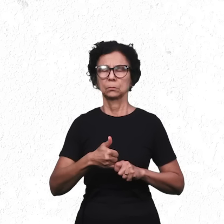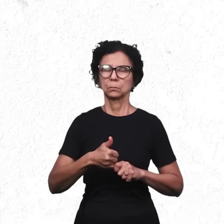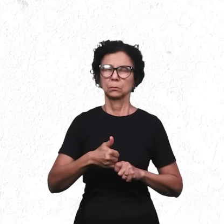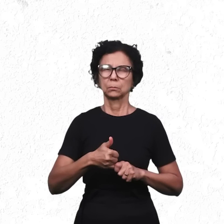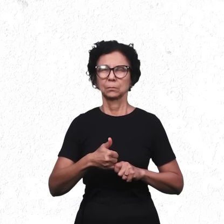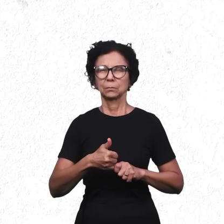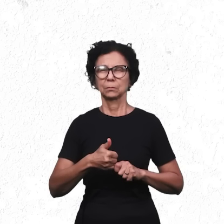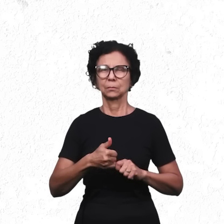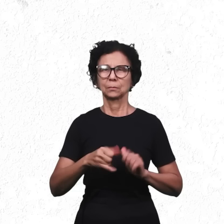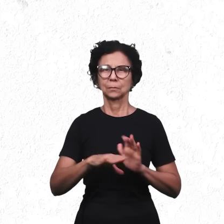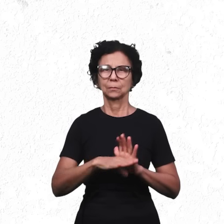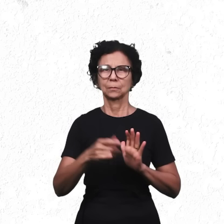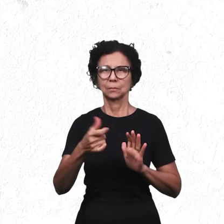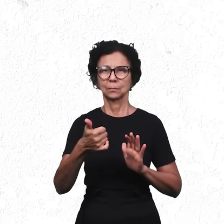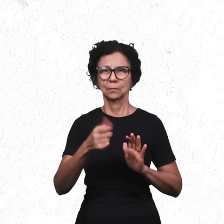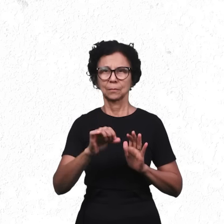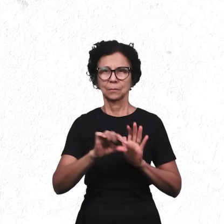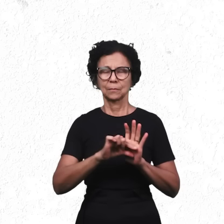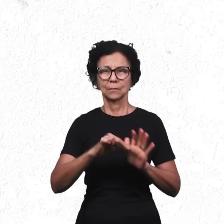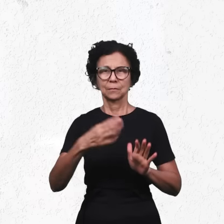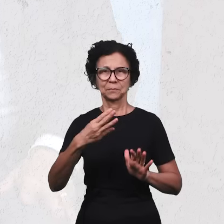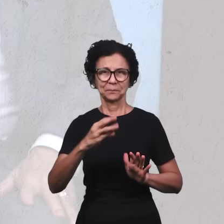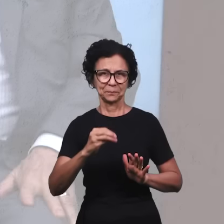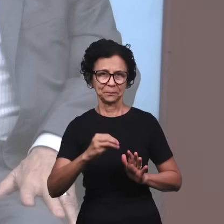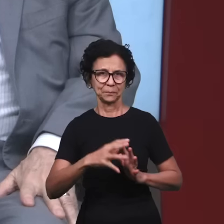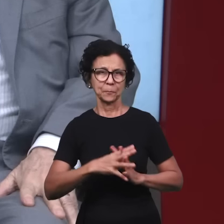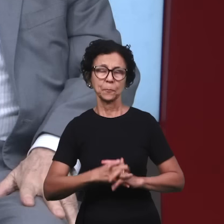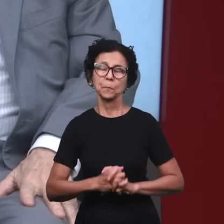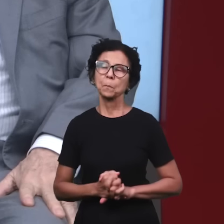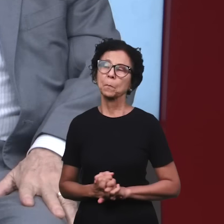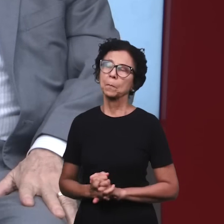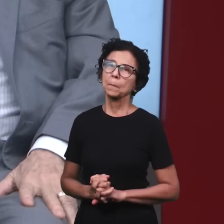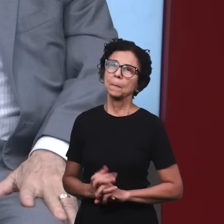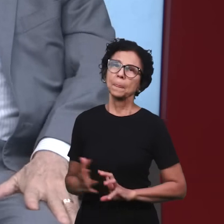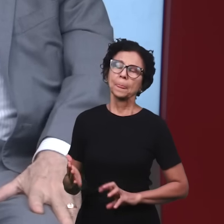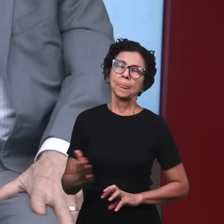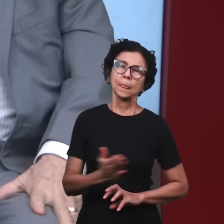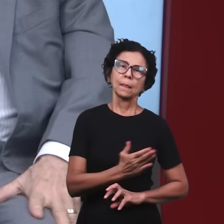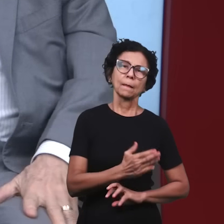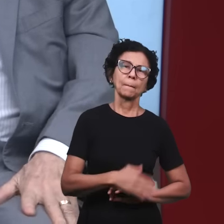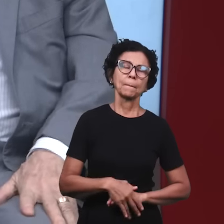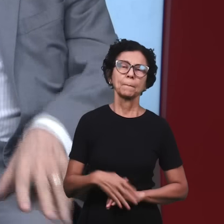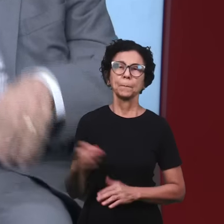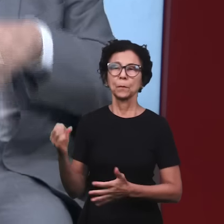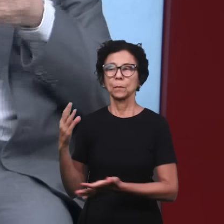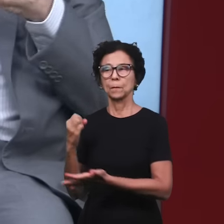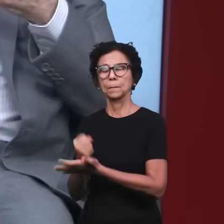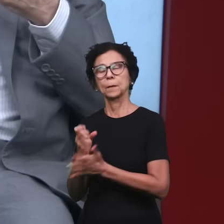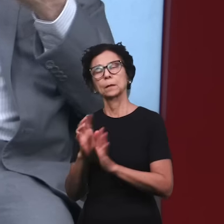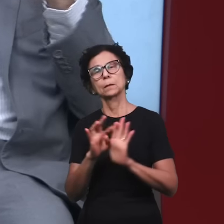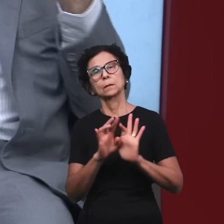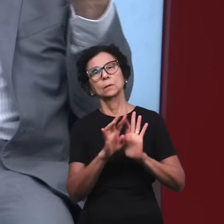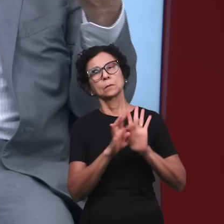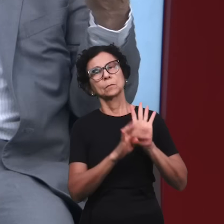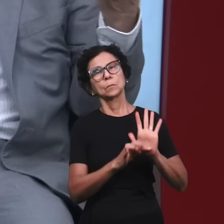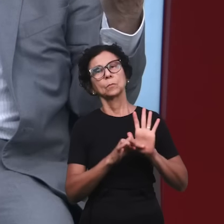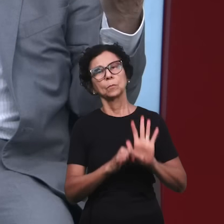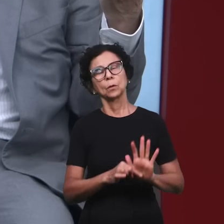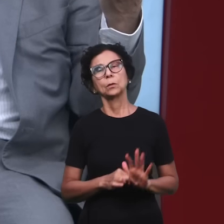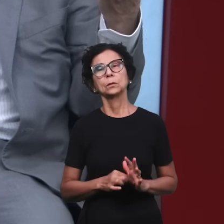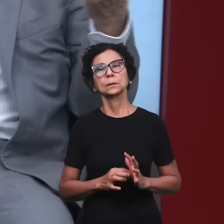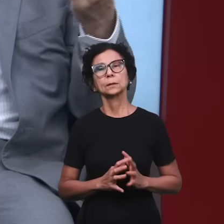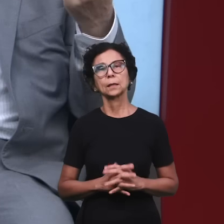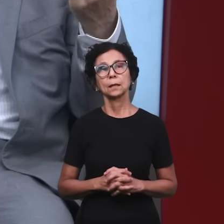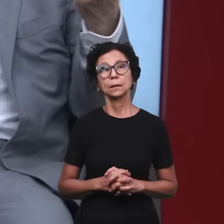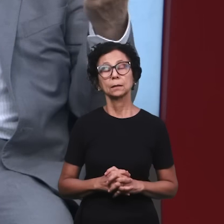capítulo 10, verso 40. Outro texto no Novo Testamento, falando já a respeito do Senhor